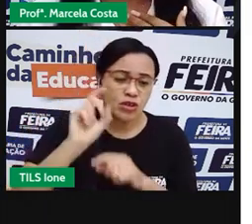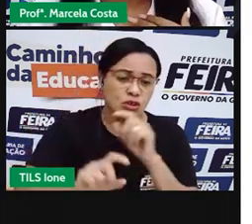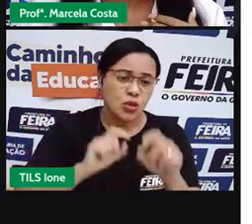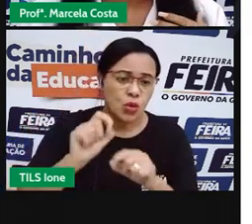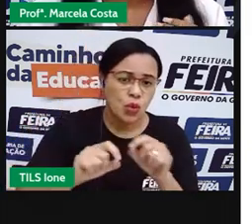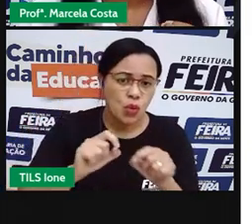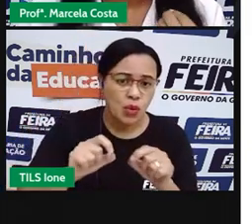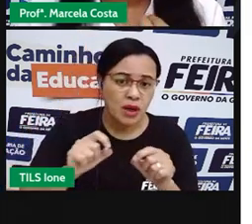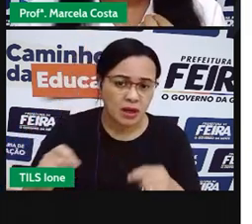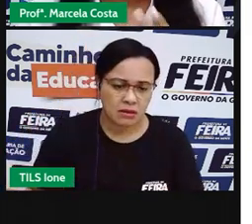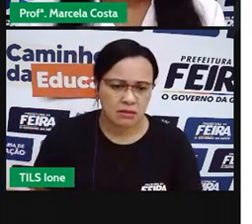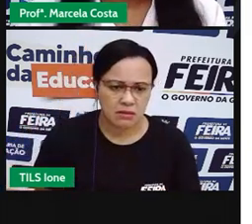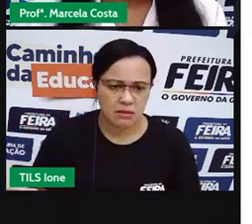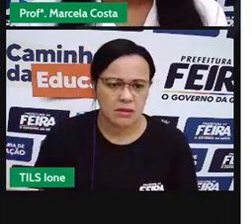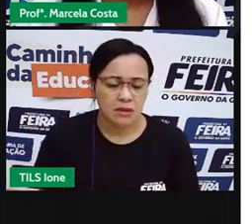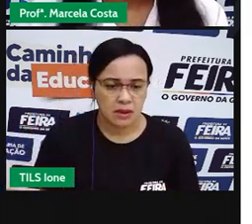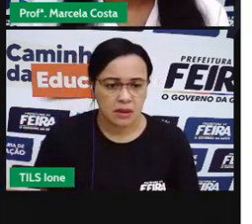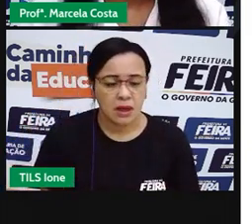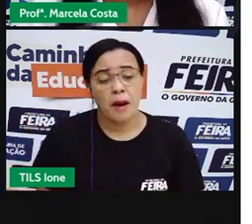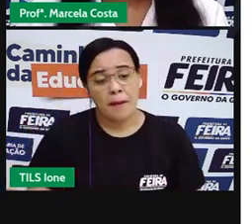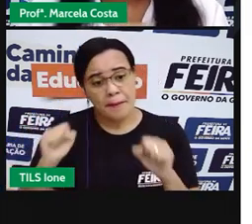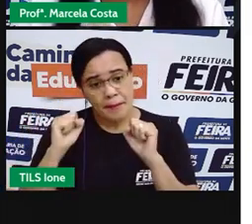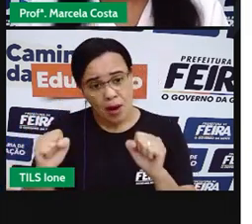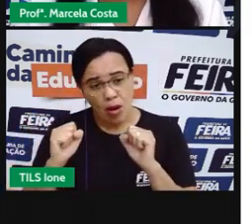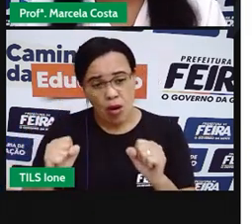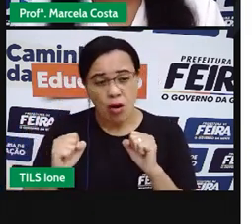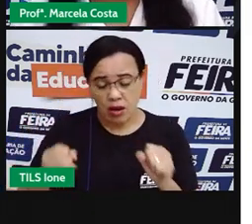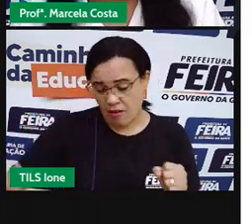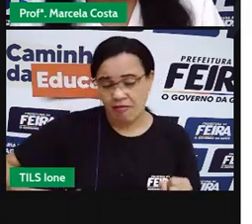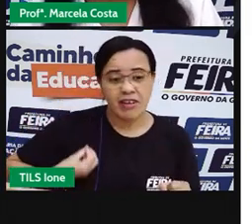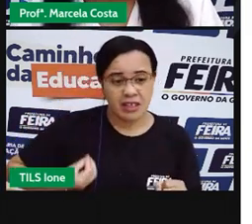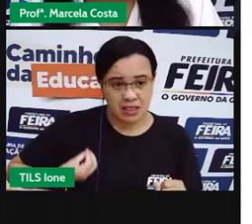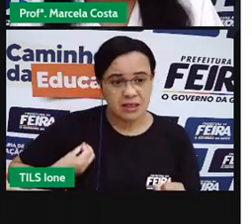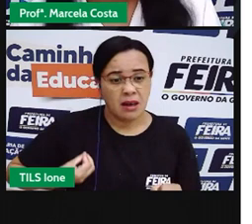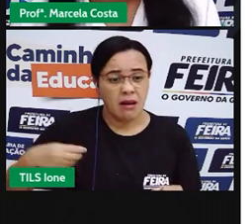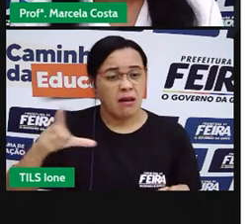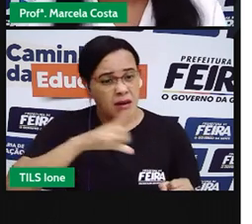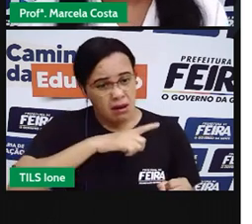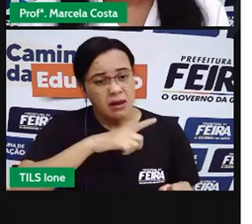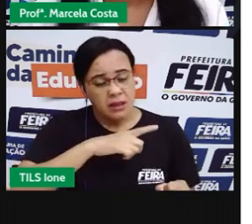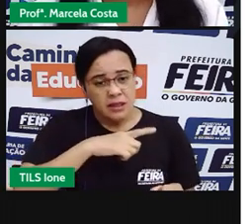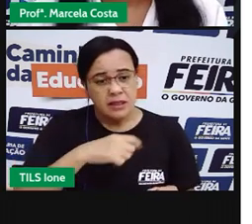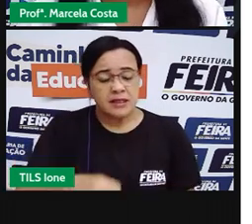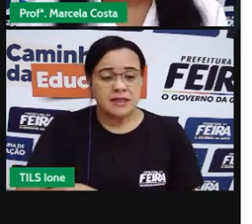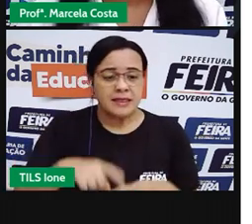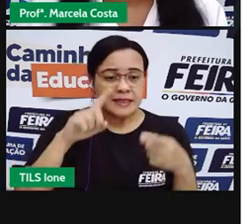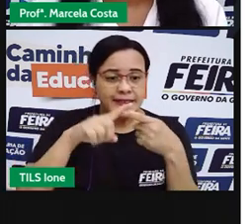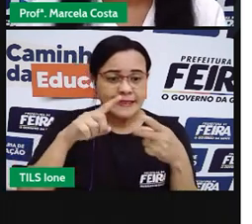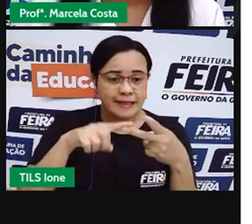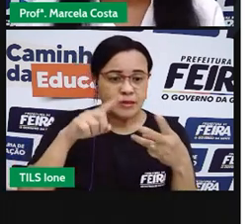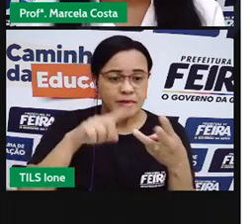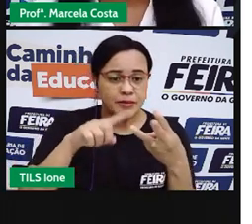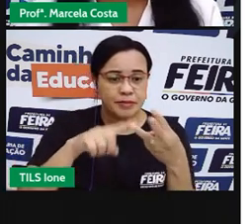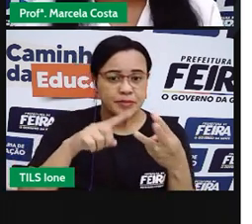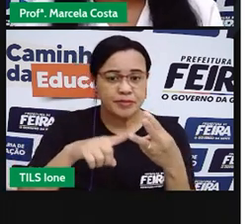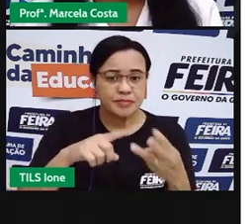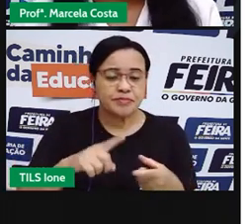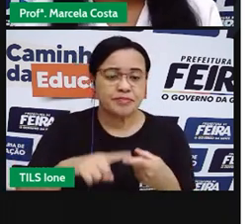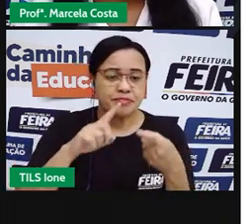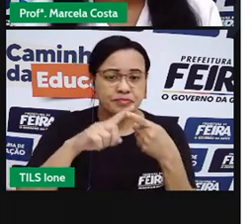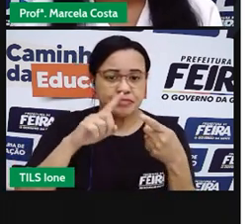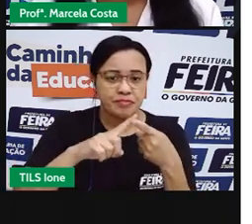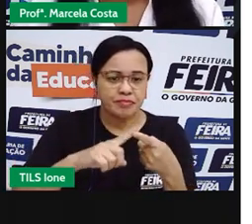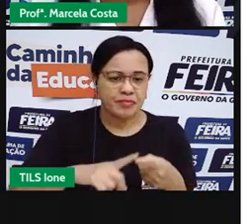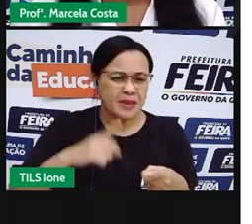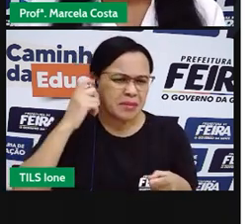no nosso cotidiano em pelo menos três tipos. A gente vê aí um ruído